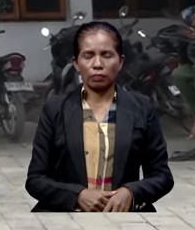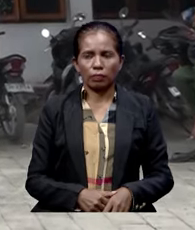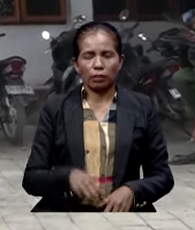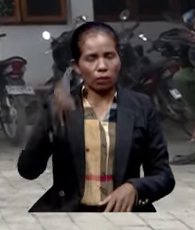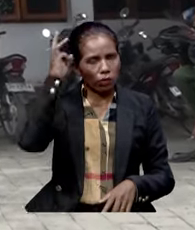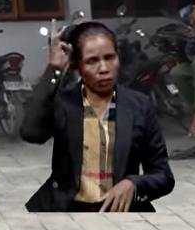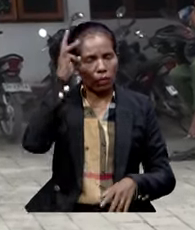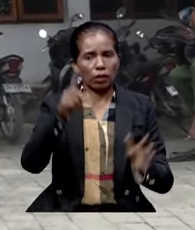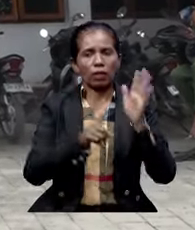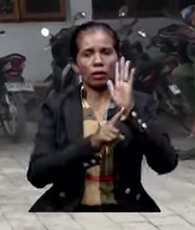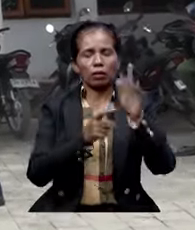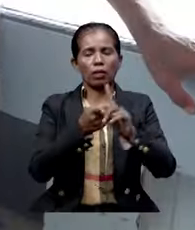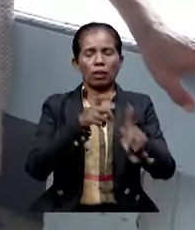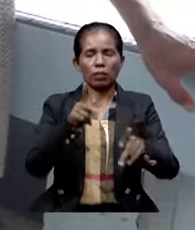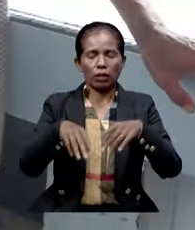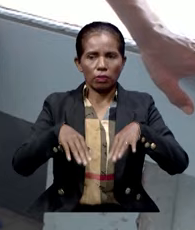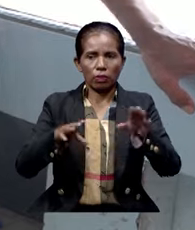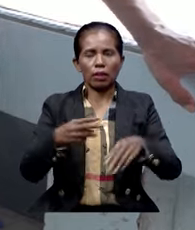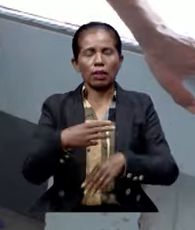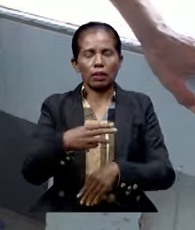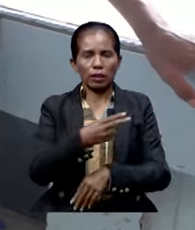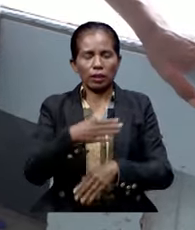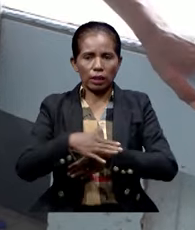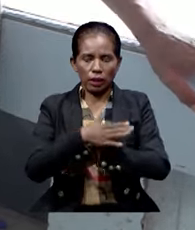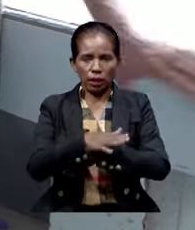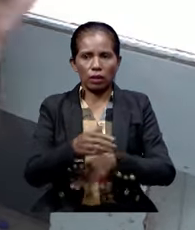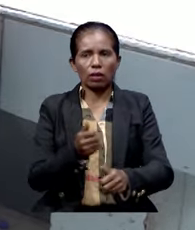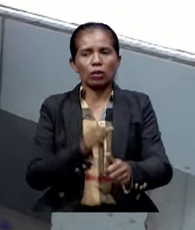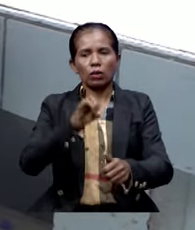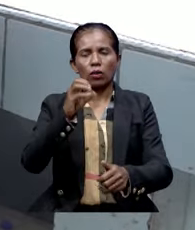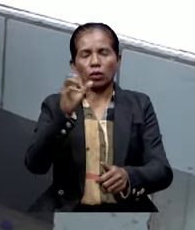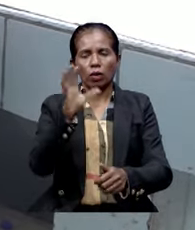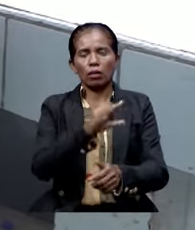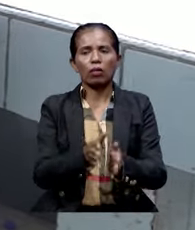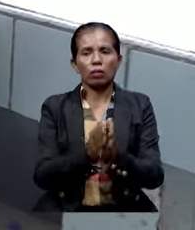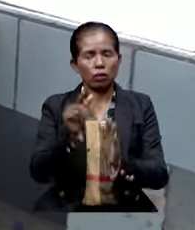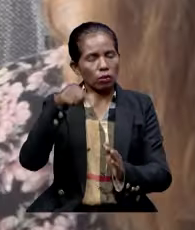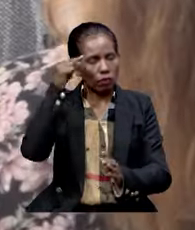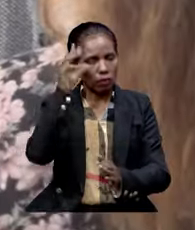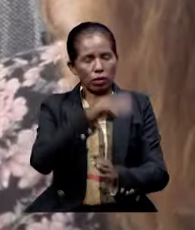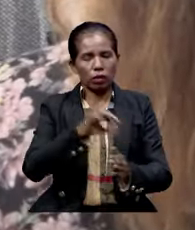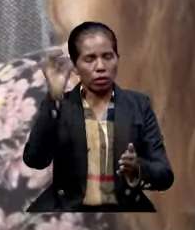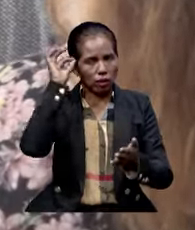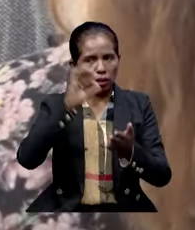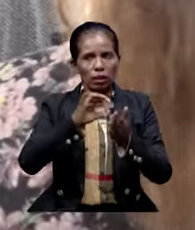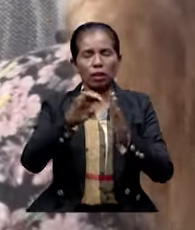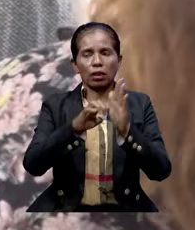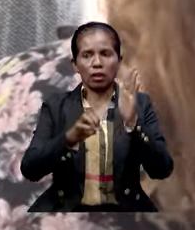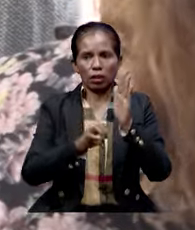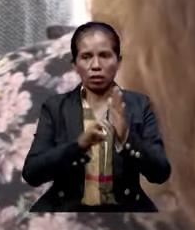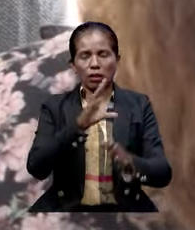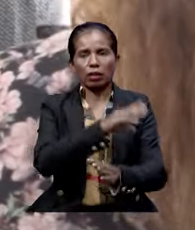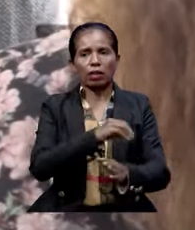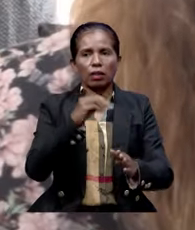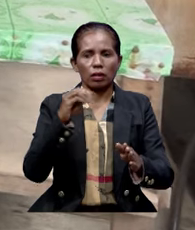Preocupação nem ratou husi vendedor ikan João da Costa nebe tuirnia antes ne governo li husi secretaria estado assunto